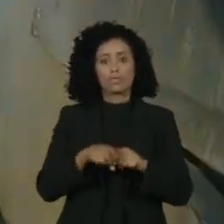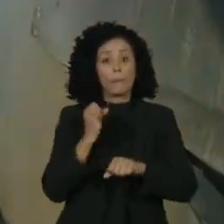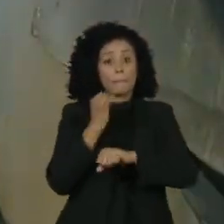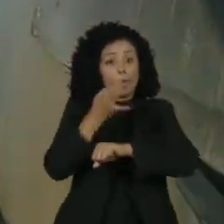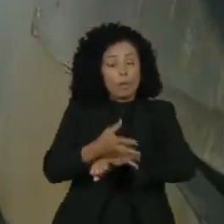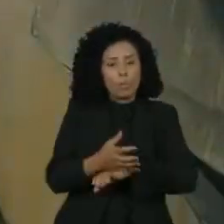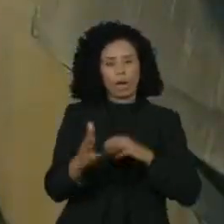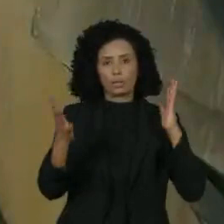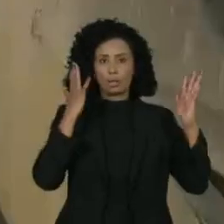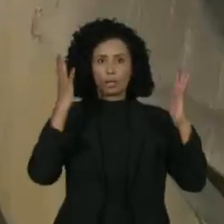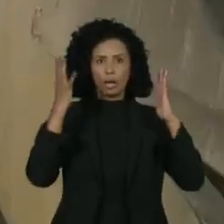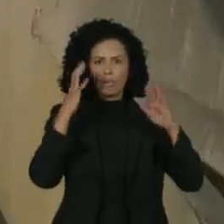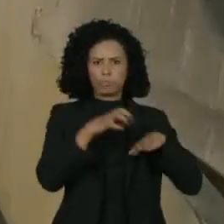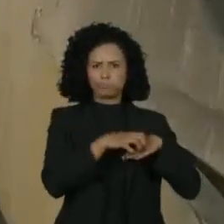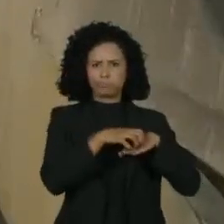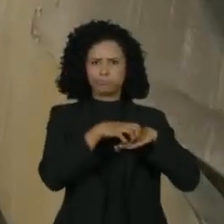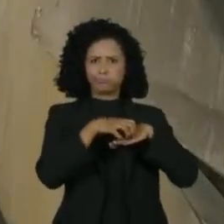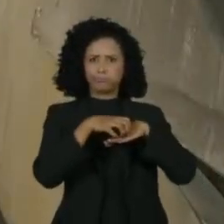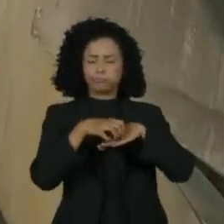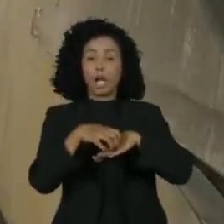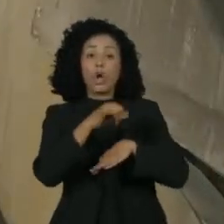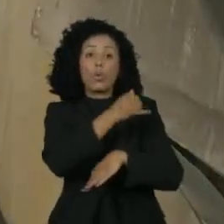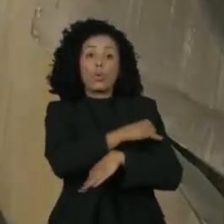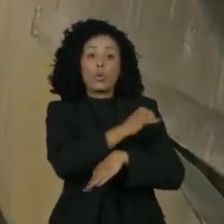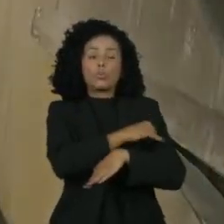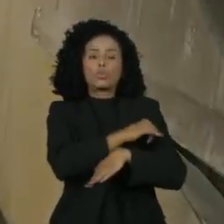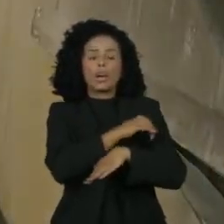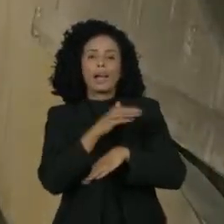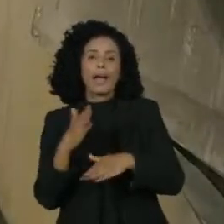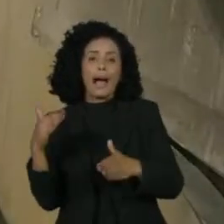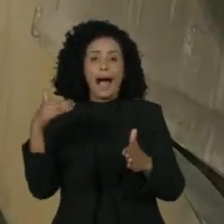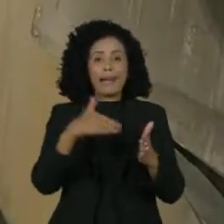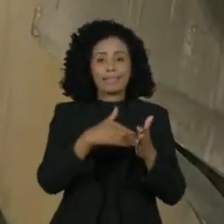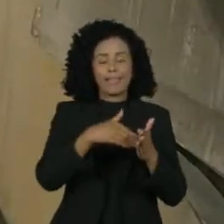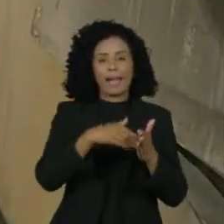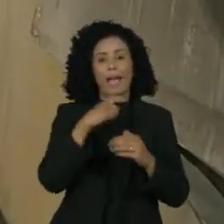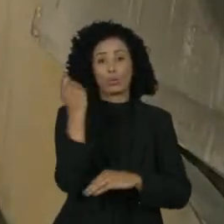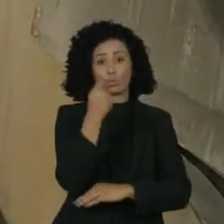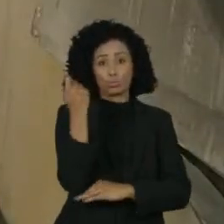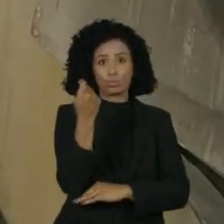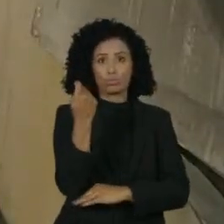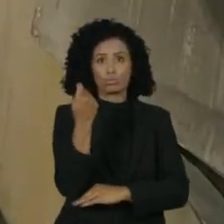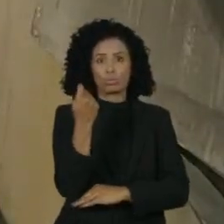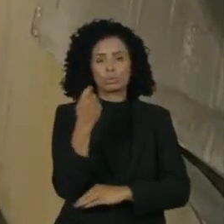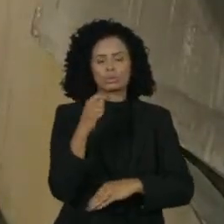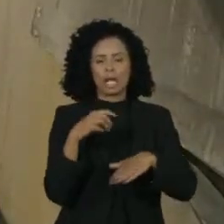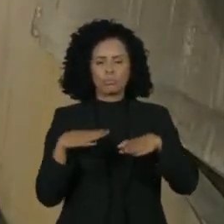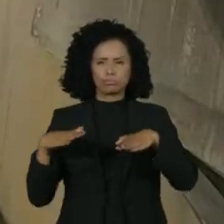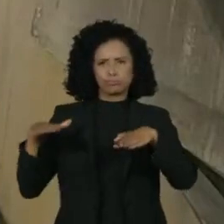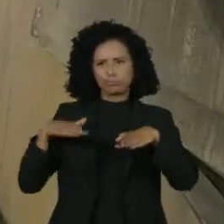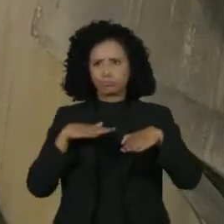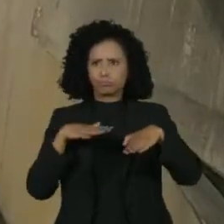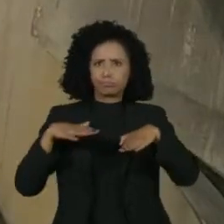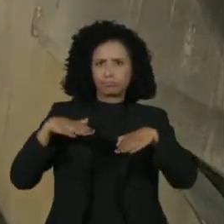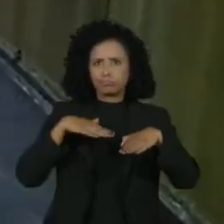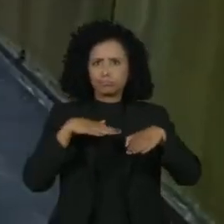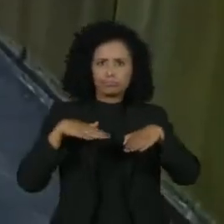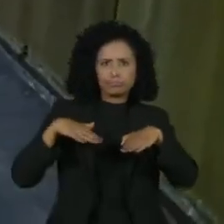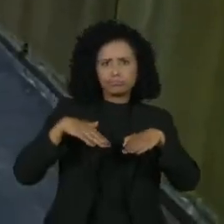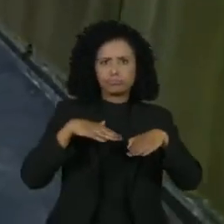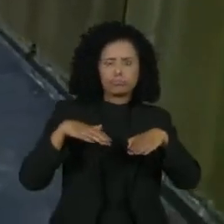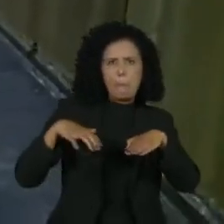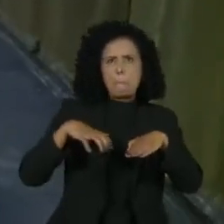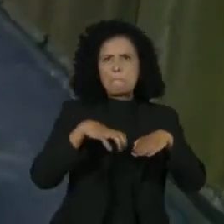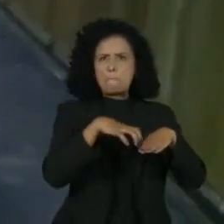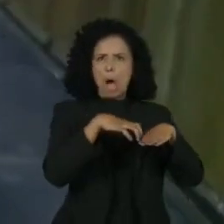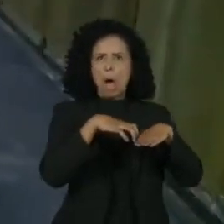uma mudança do Rio de Janeiro para o Rio Grande do Sul, entalou no túnel. E olha que quando a